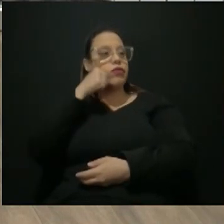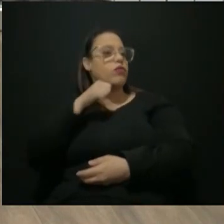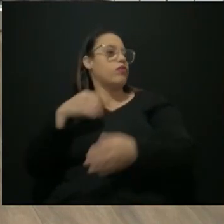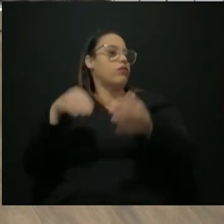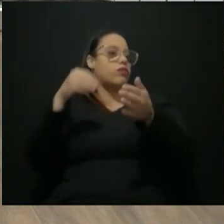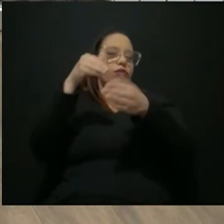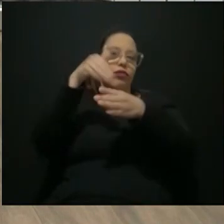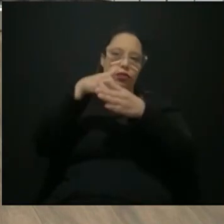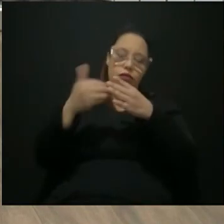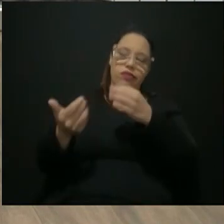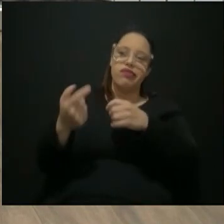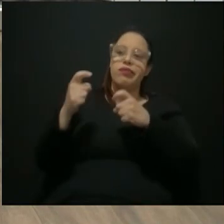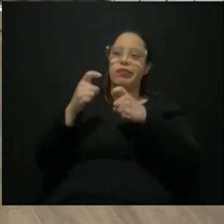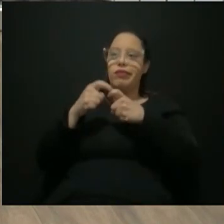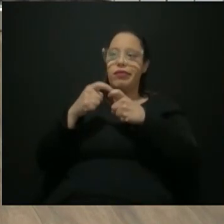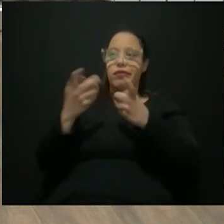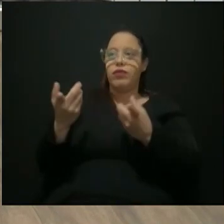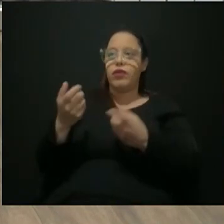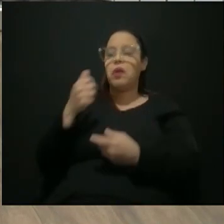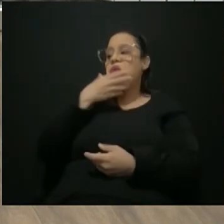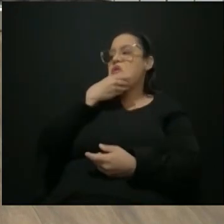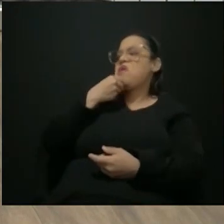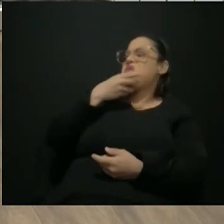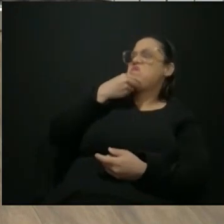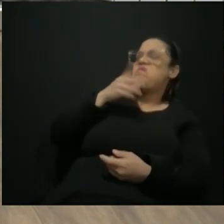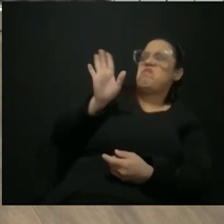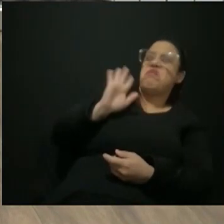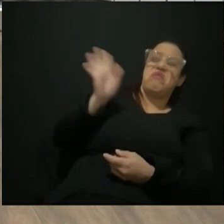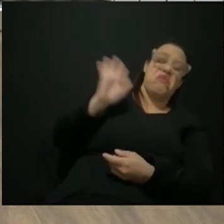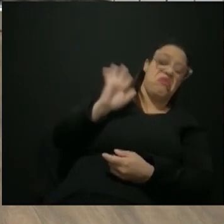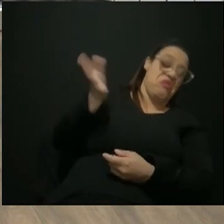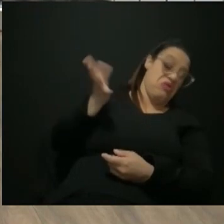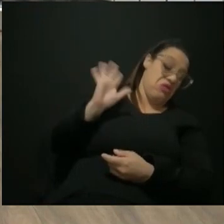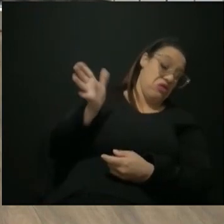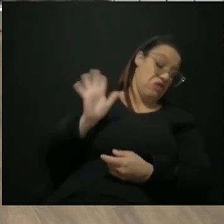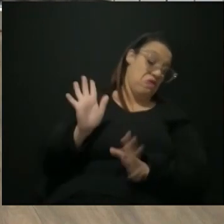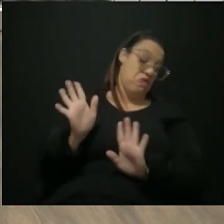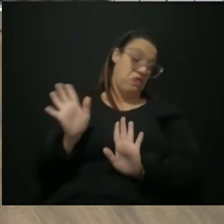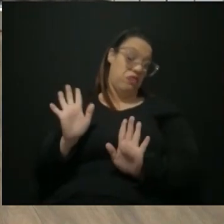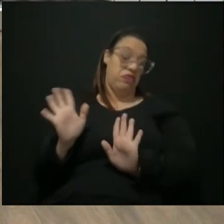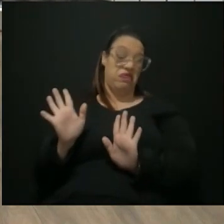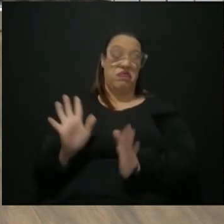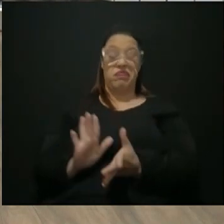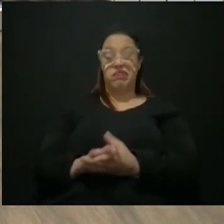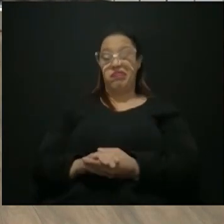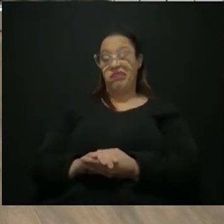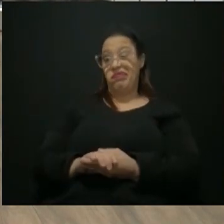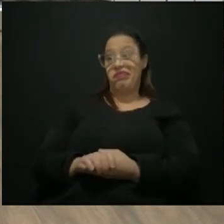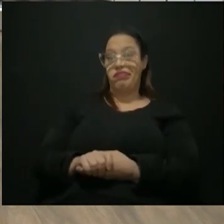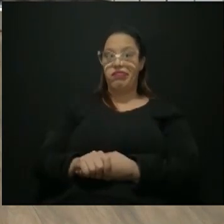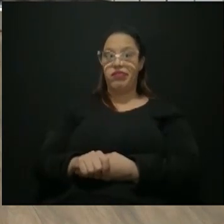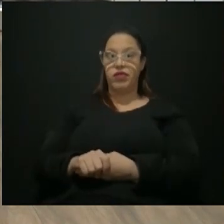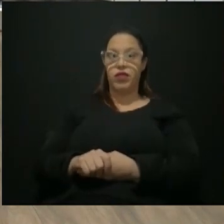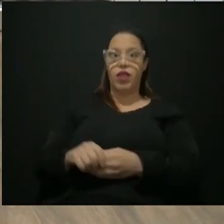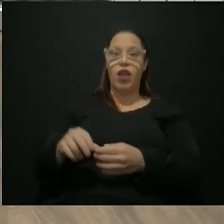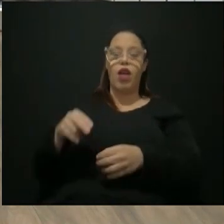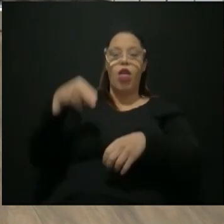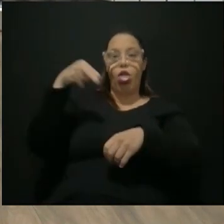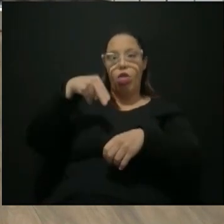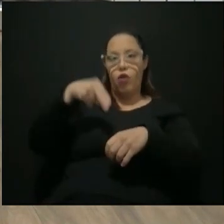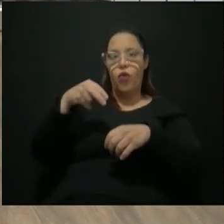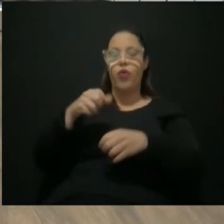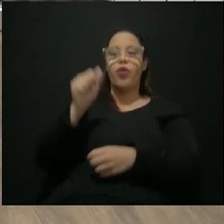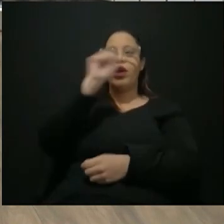né, mas o homem já não, nem tanto. Então, por isso que o pessoal faz aqueles... tem o Novembro Azul, né? Tem